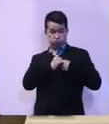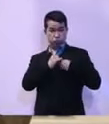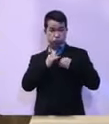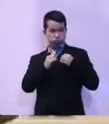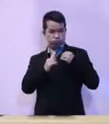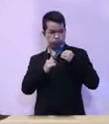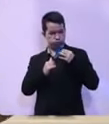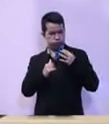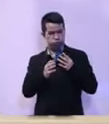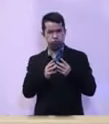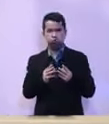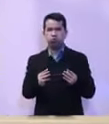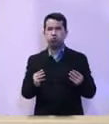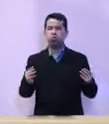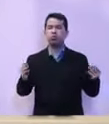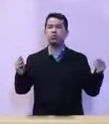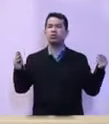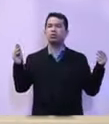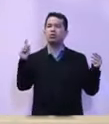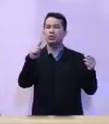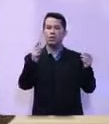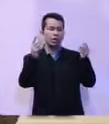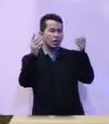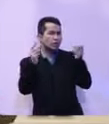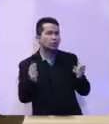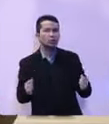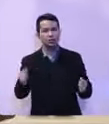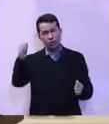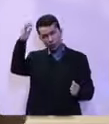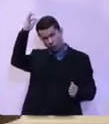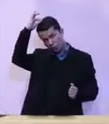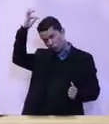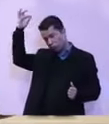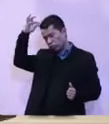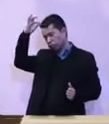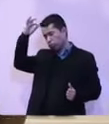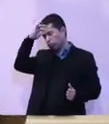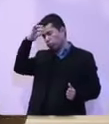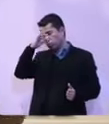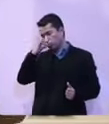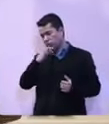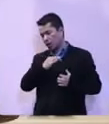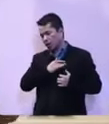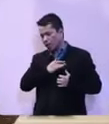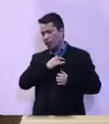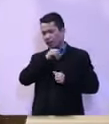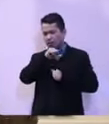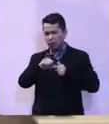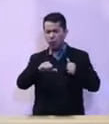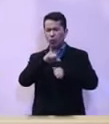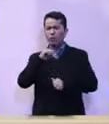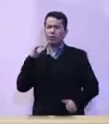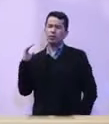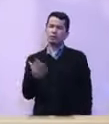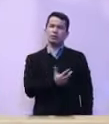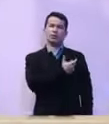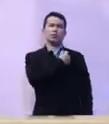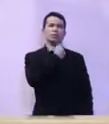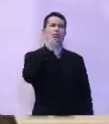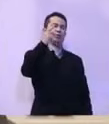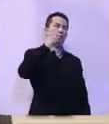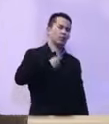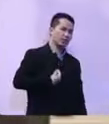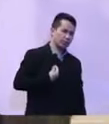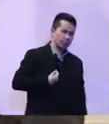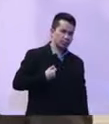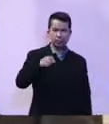você deseja que o Espírito Santo entre na sua vida e comece a promover transformação salvadora em você,